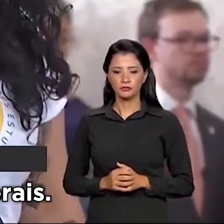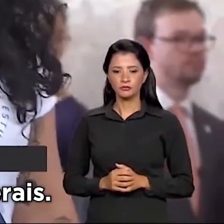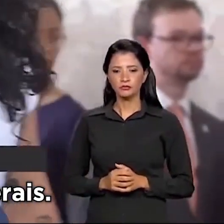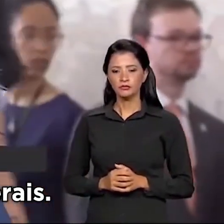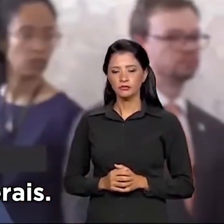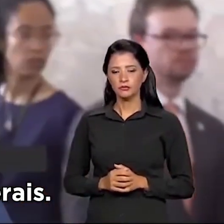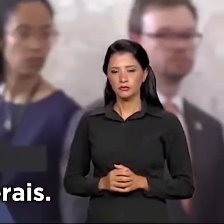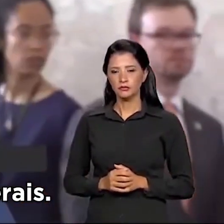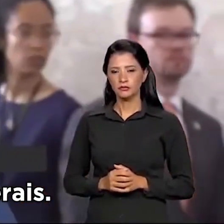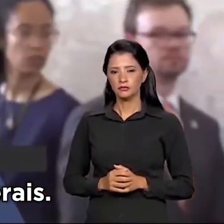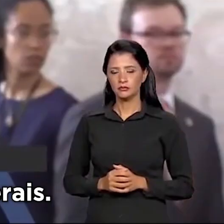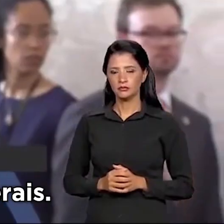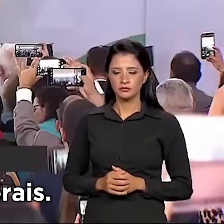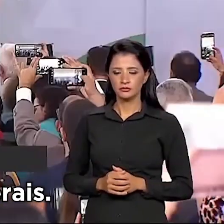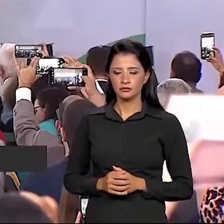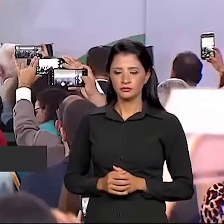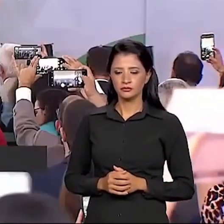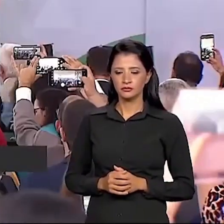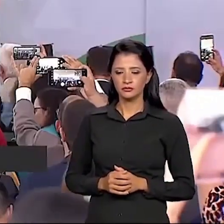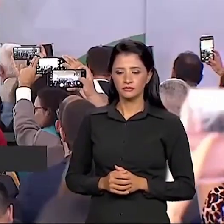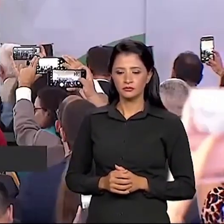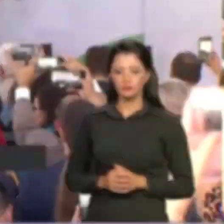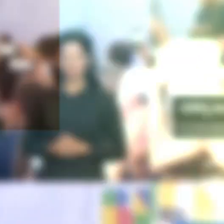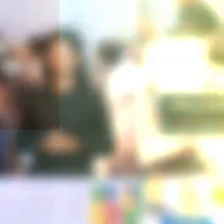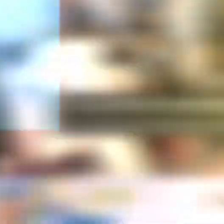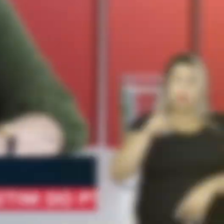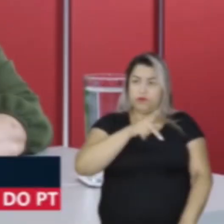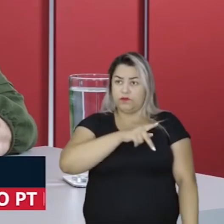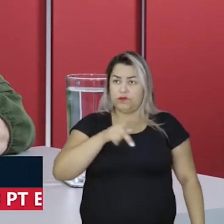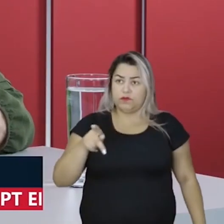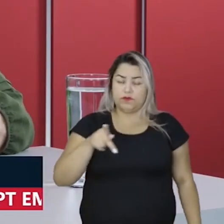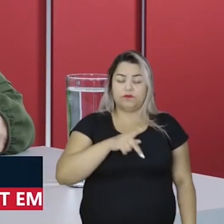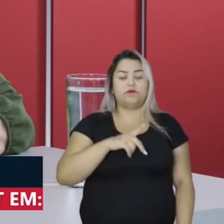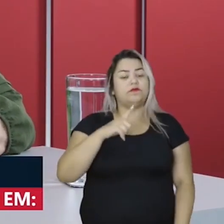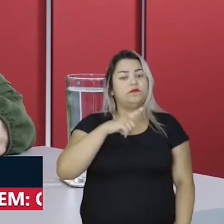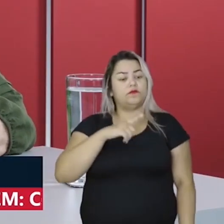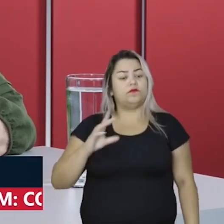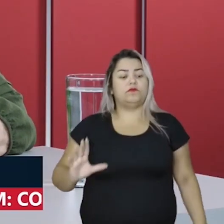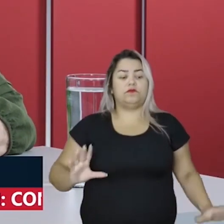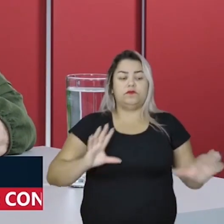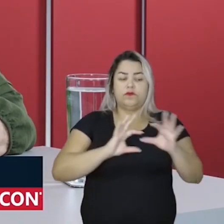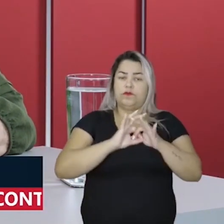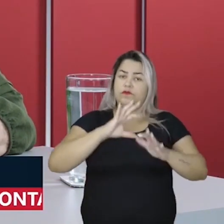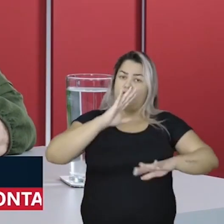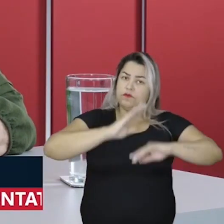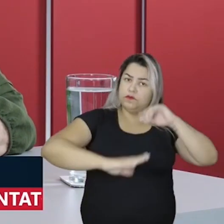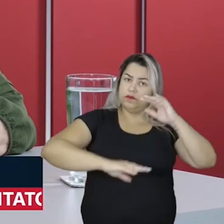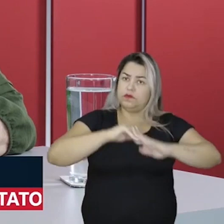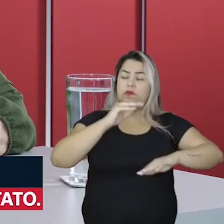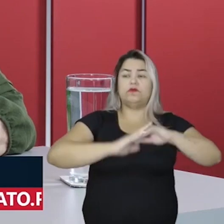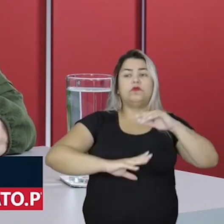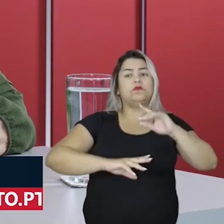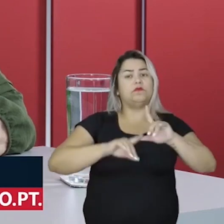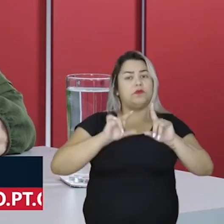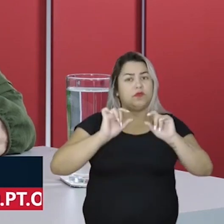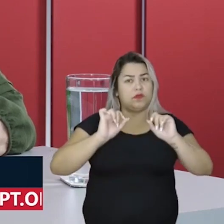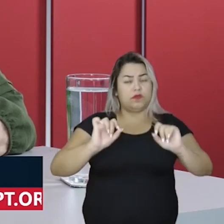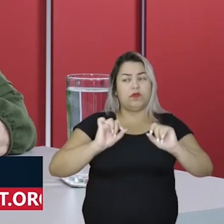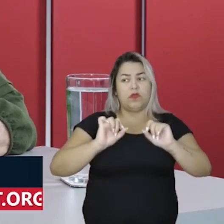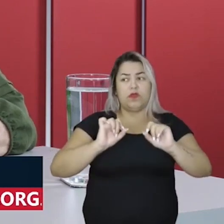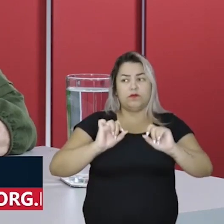das universidades e institutos federais. Há um conjunto de ações, do ponto de